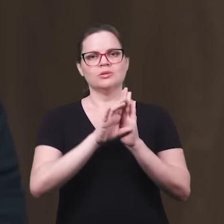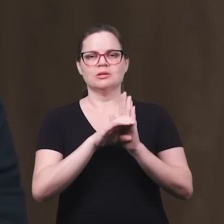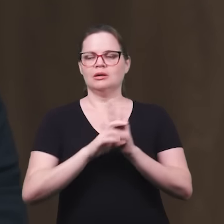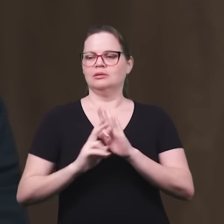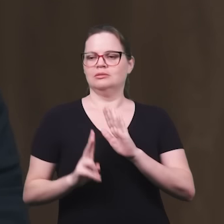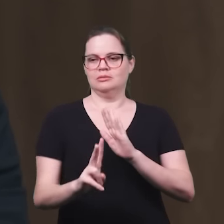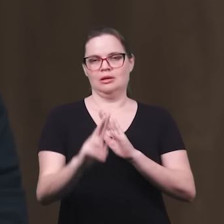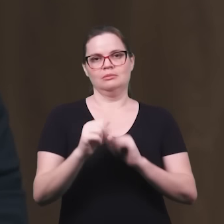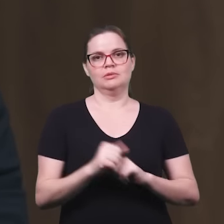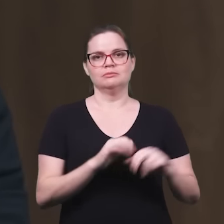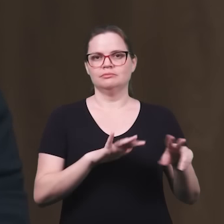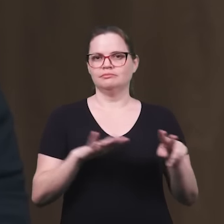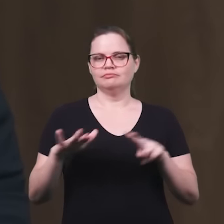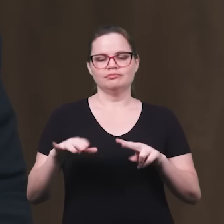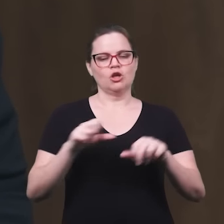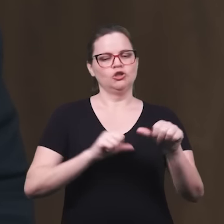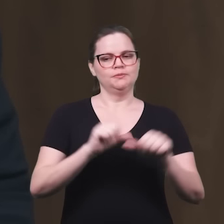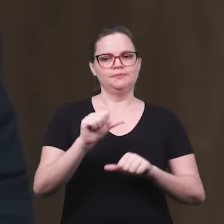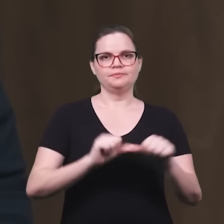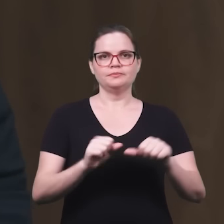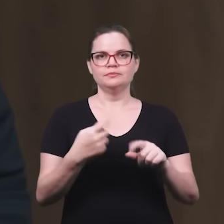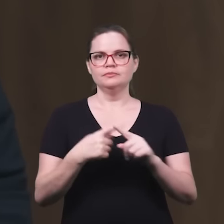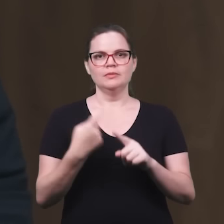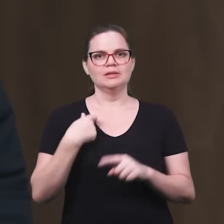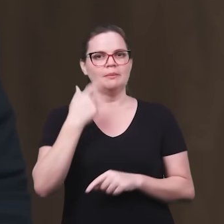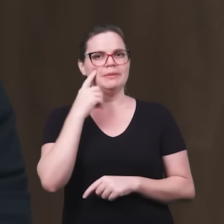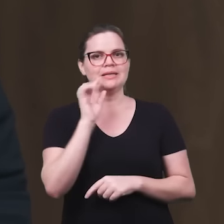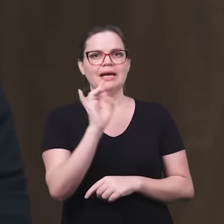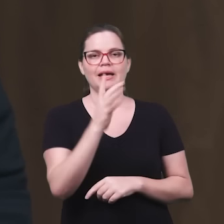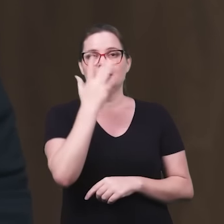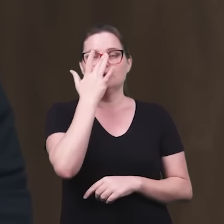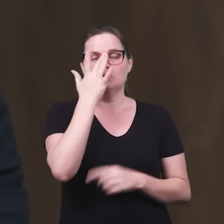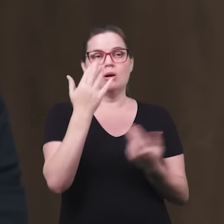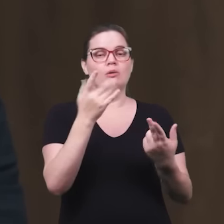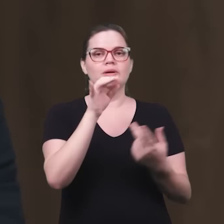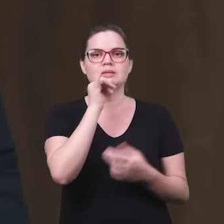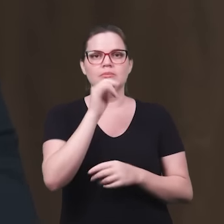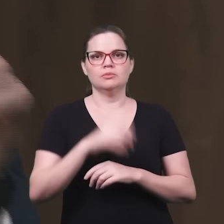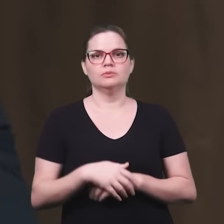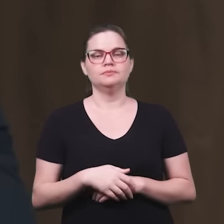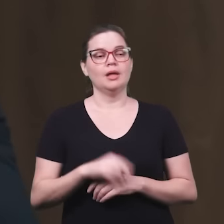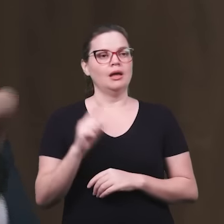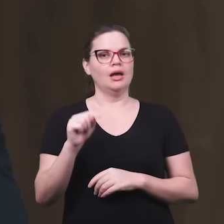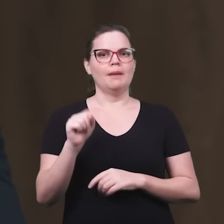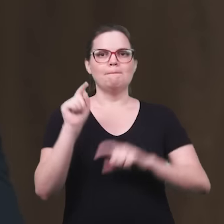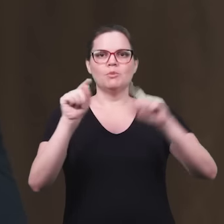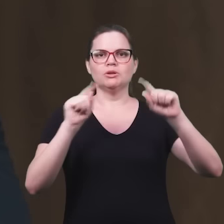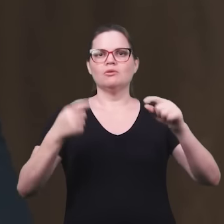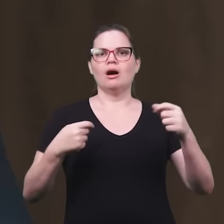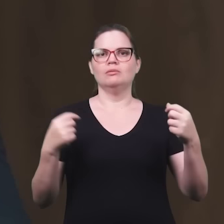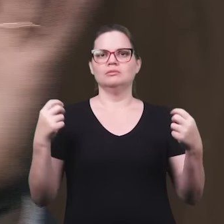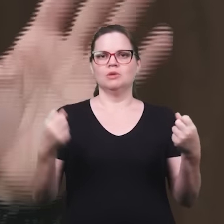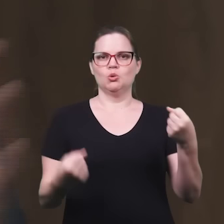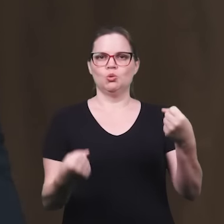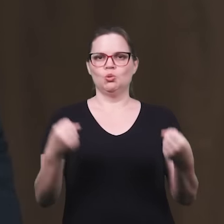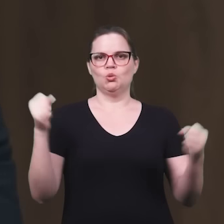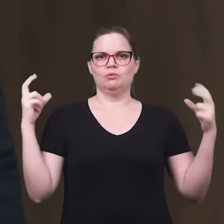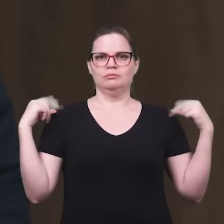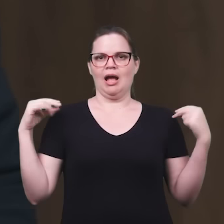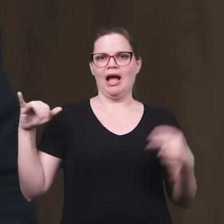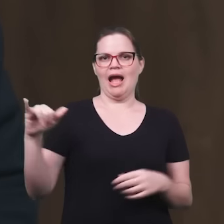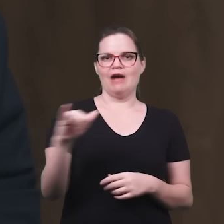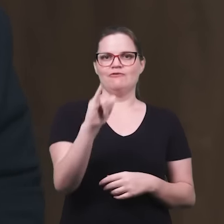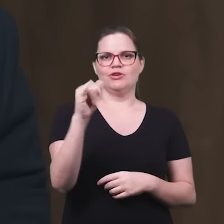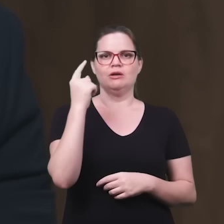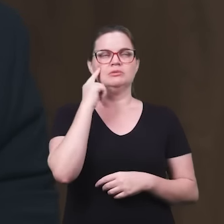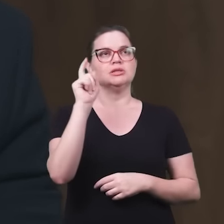semanalmente. E é literalmente alguns botões. Pensa num piloto de avião que vai ali, aperta um ou outro botão ali e pode mudar tudo que está acontecendo